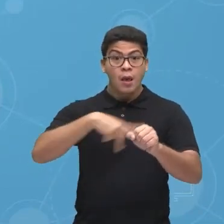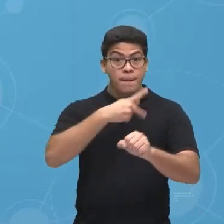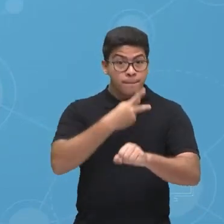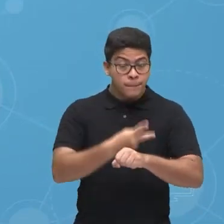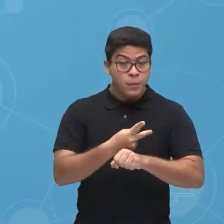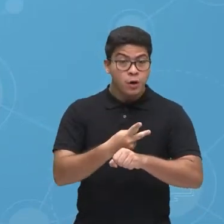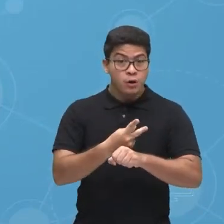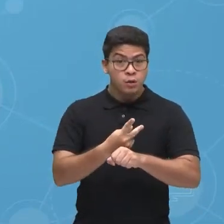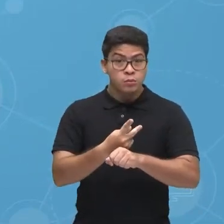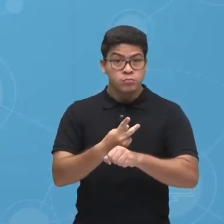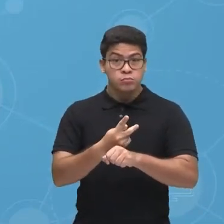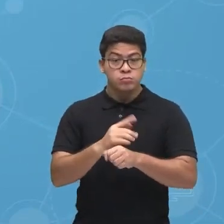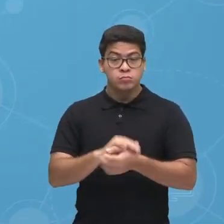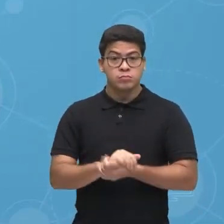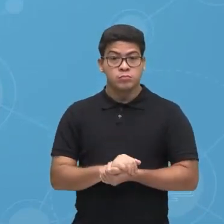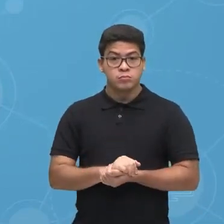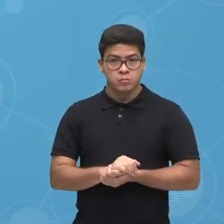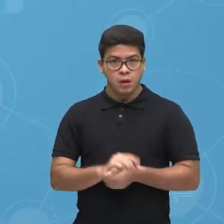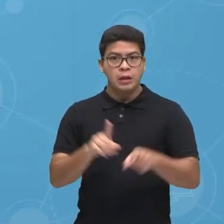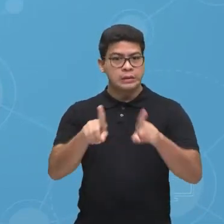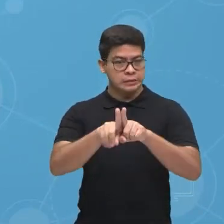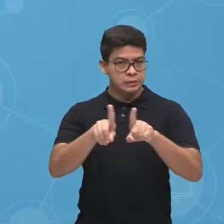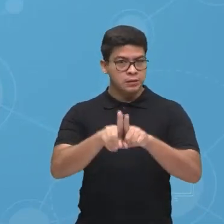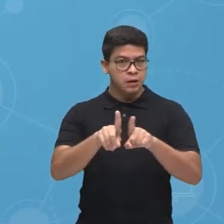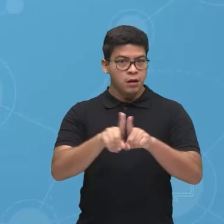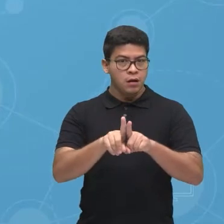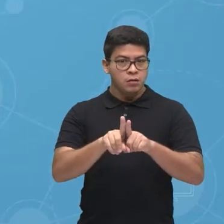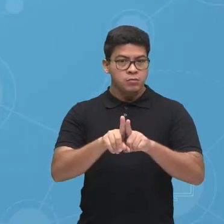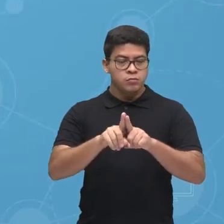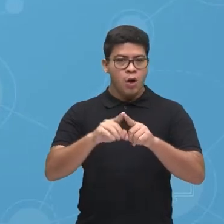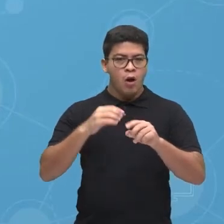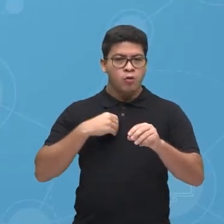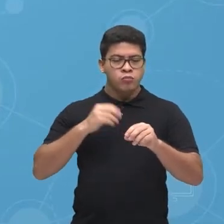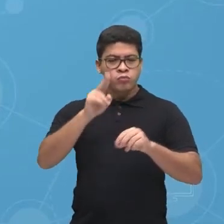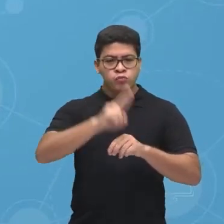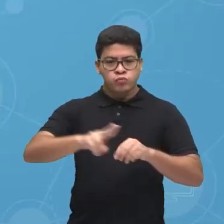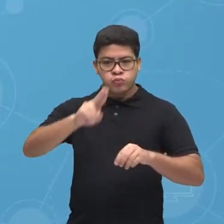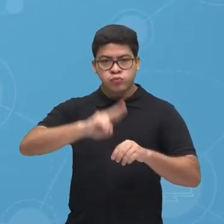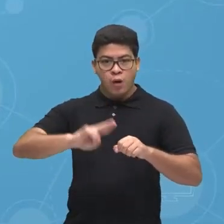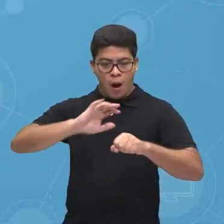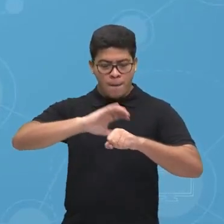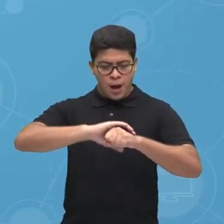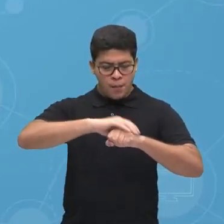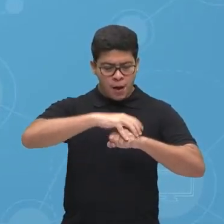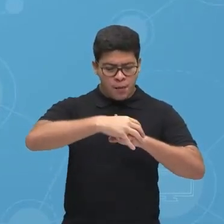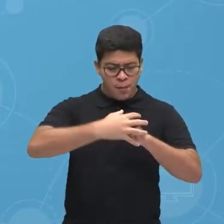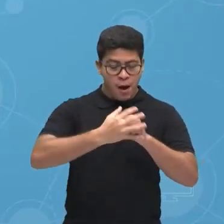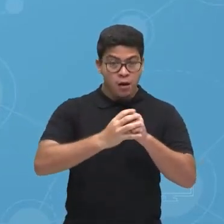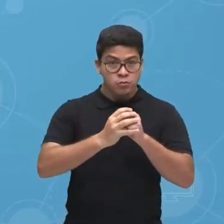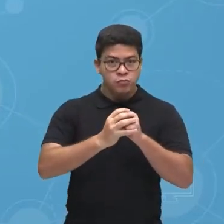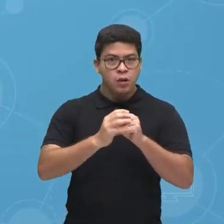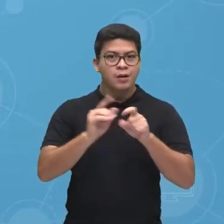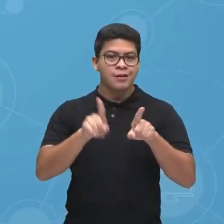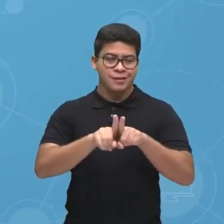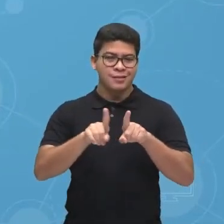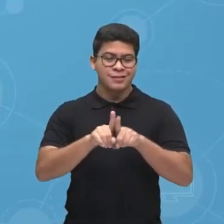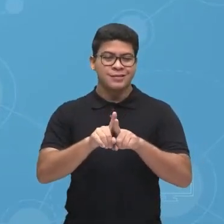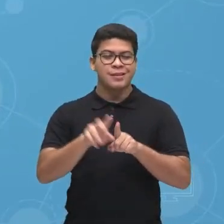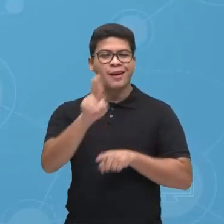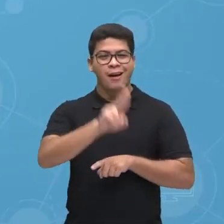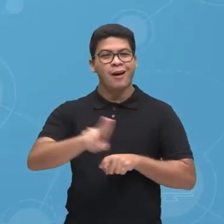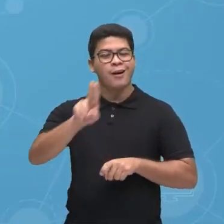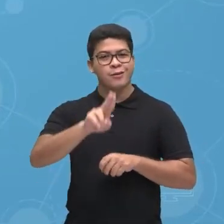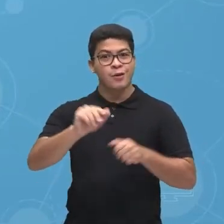com esse balão, que o balão cede, né, gente? Então, dá para vocês fazerem isso aí, ok? Então, esses aí são os aparelhos